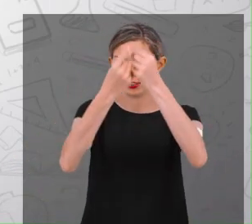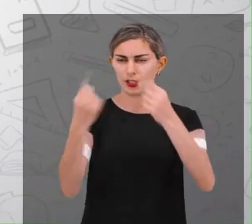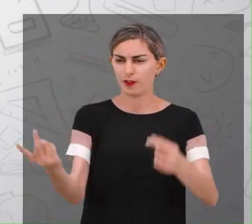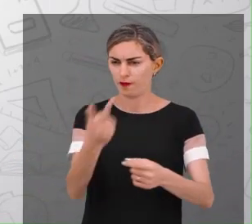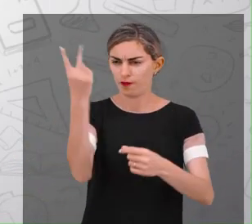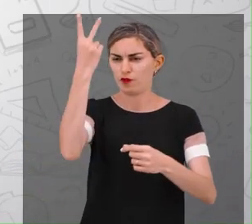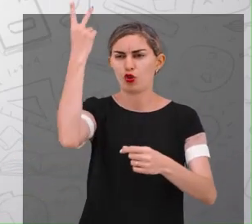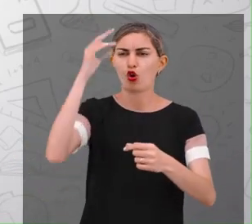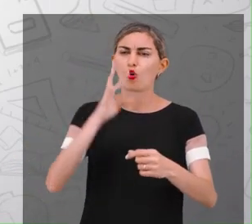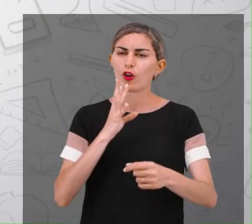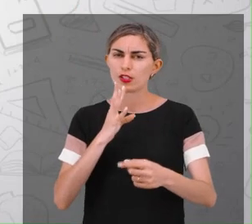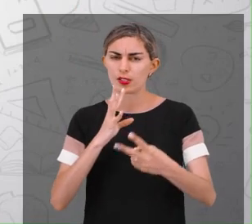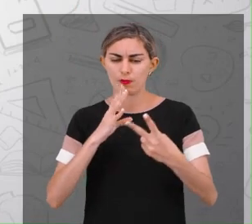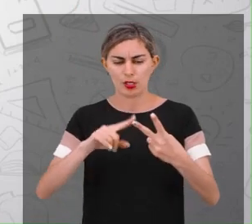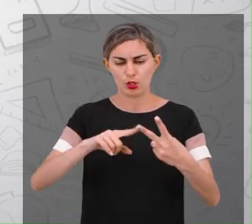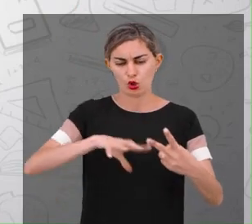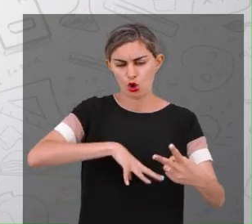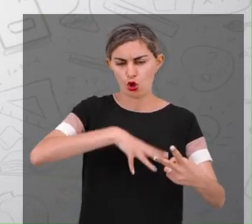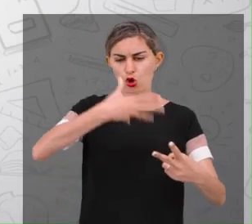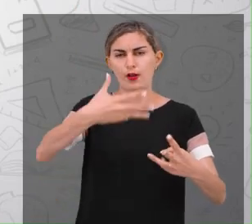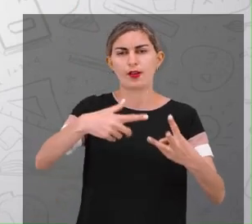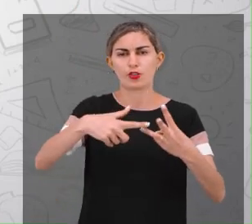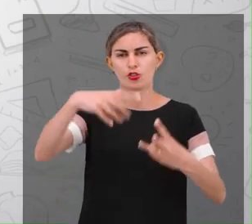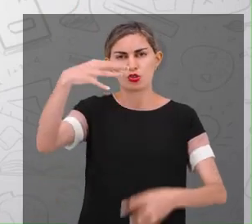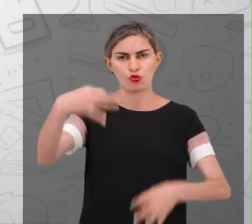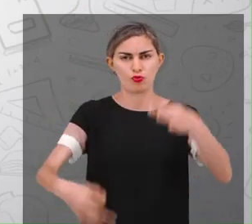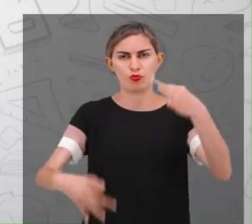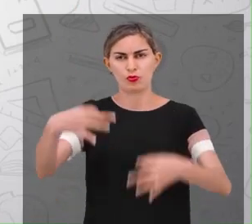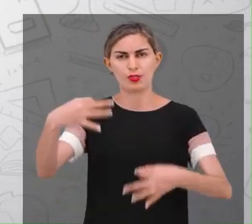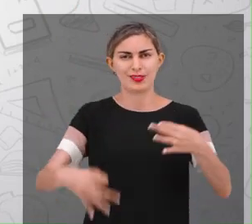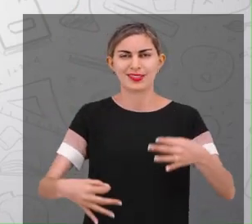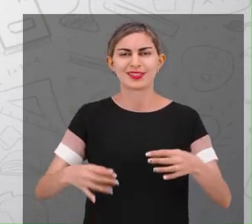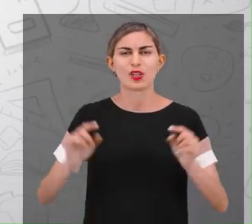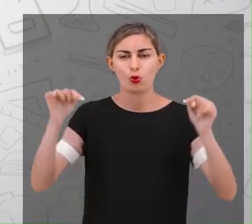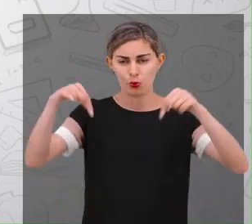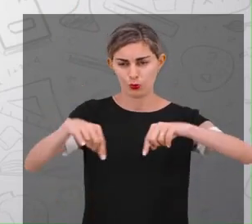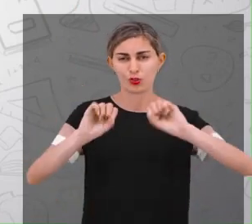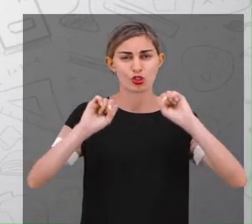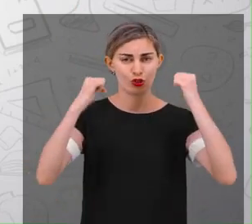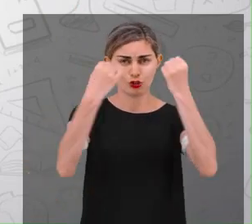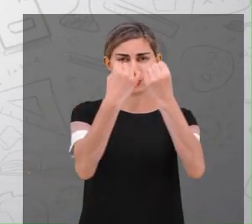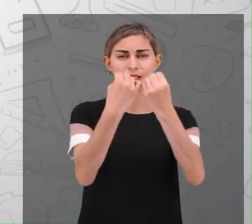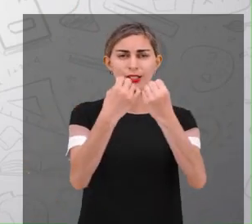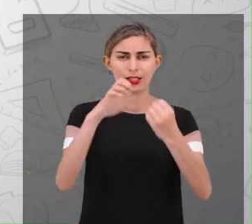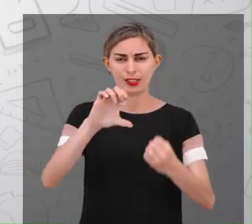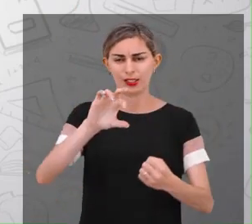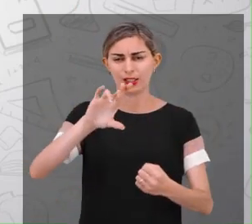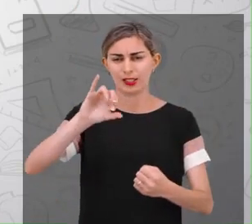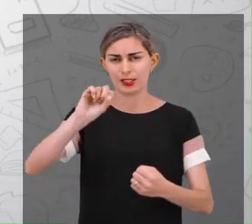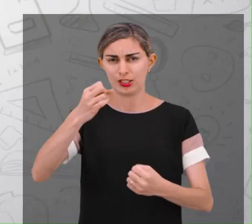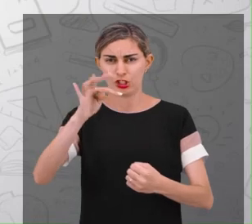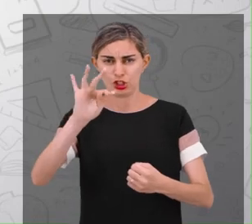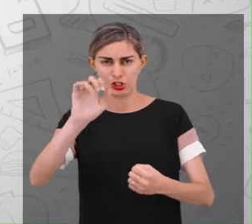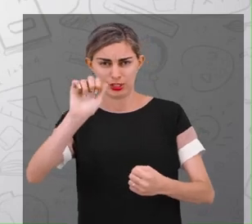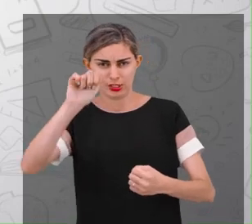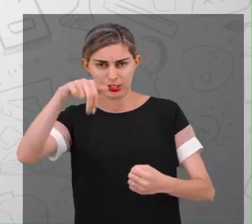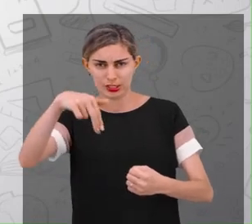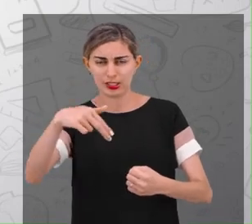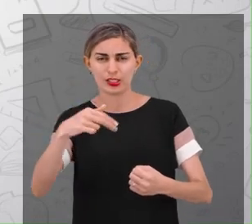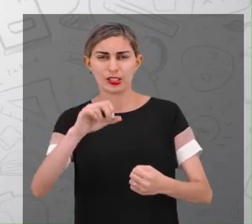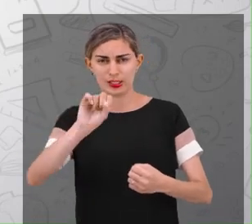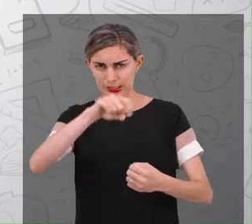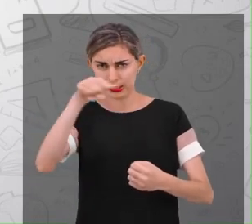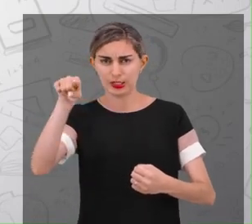a coragem e a justiça. Porém, em tempos atuais, com a sociedade cristã, nós damos maior ênfase à